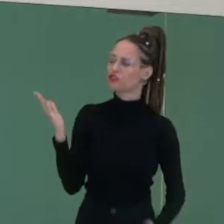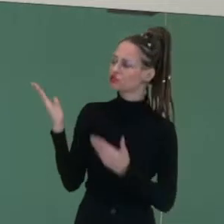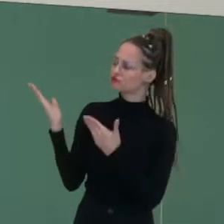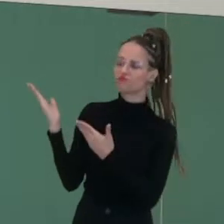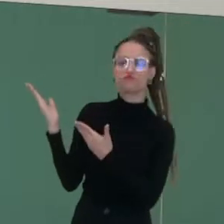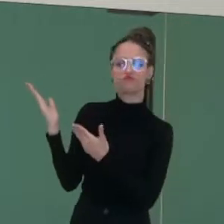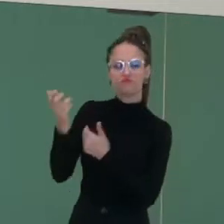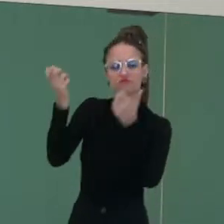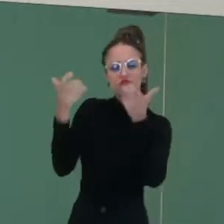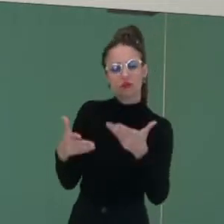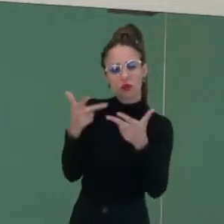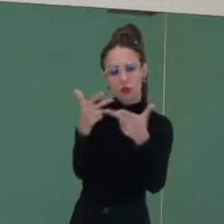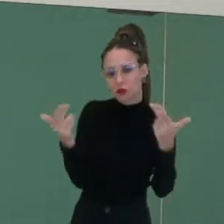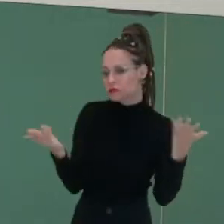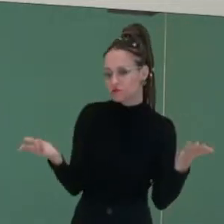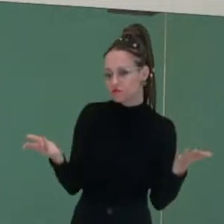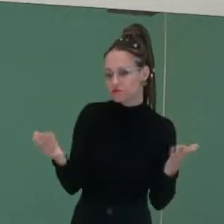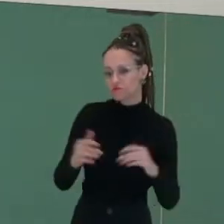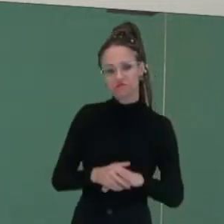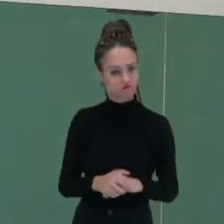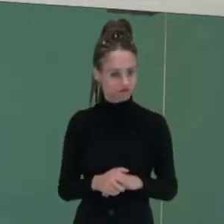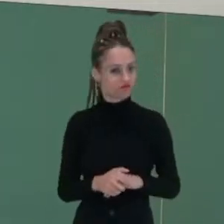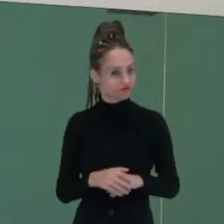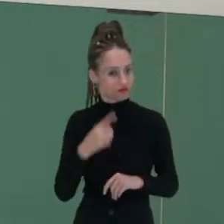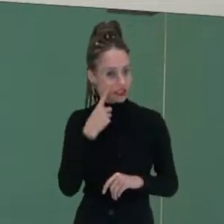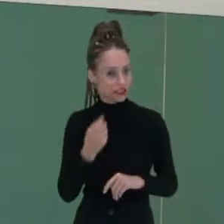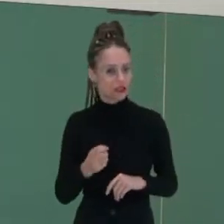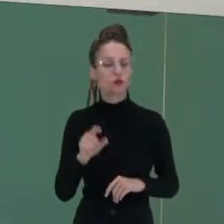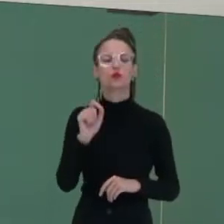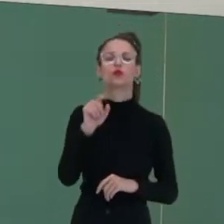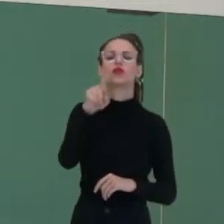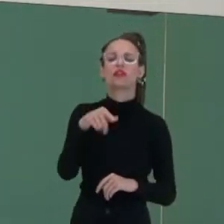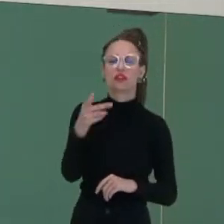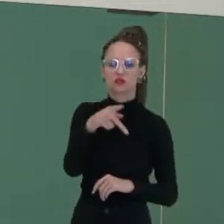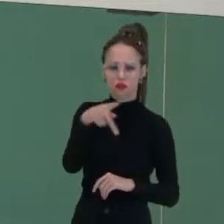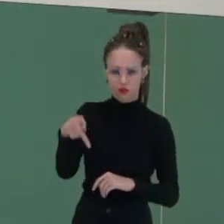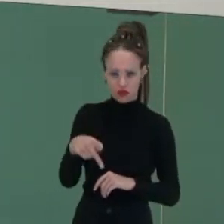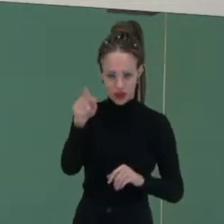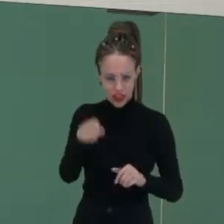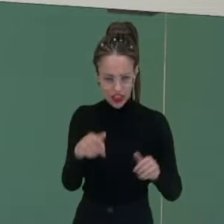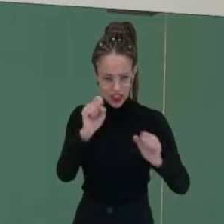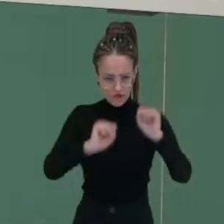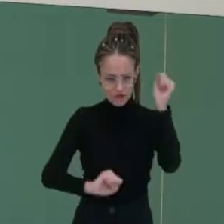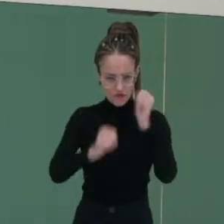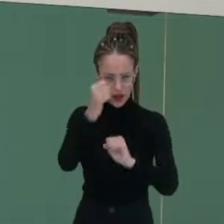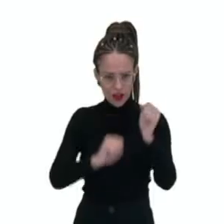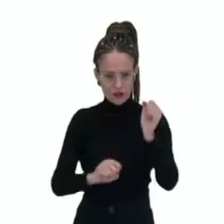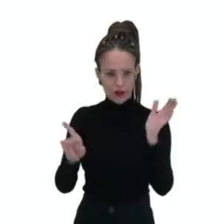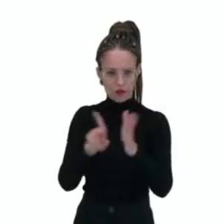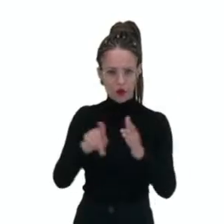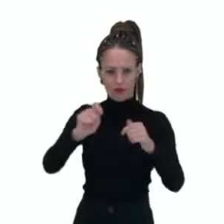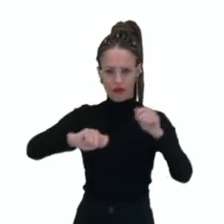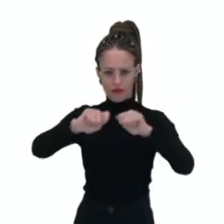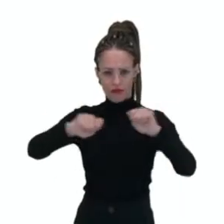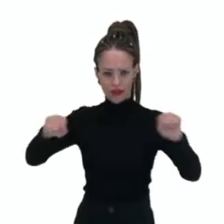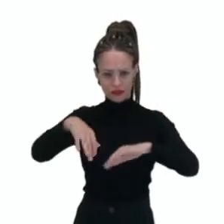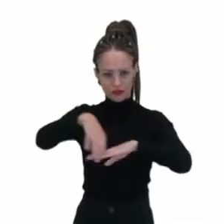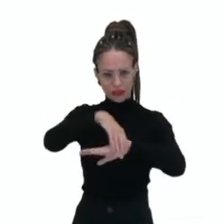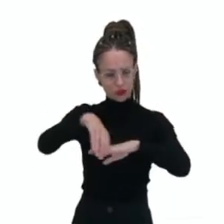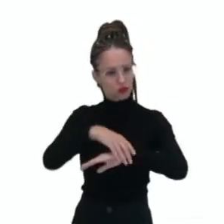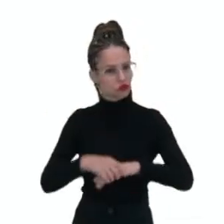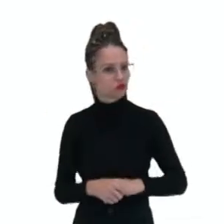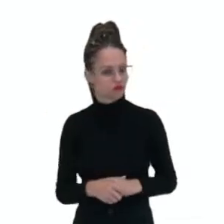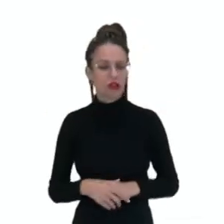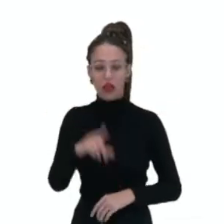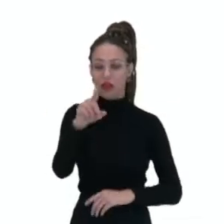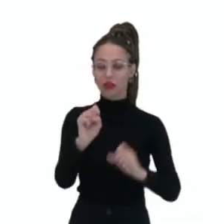coisa? Muito interessante. O que é isso, professor? Uma fábrica de cadarço? Na verdade é uma